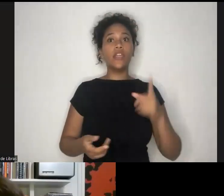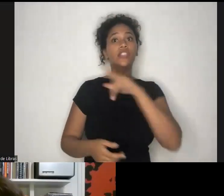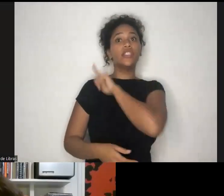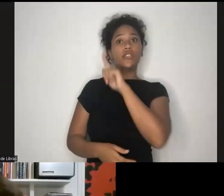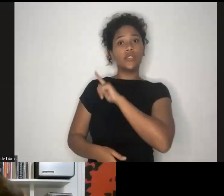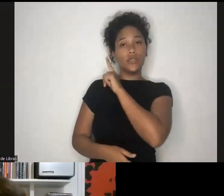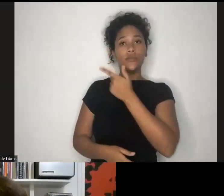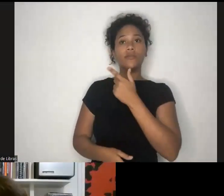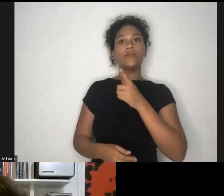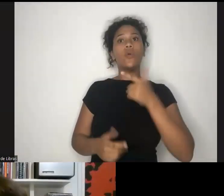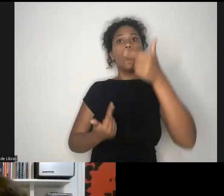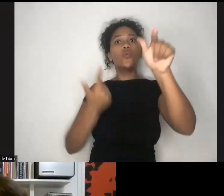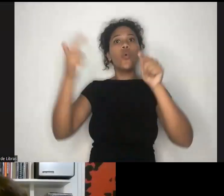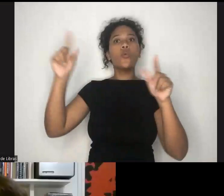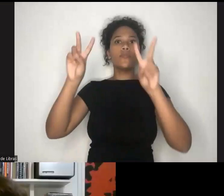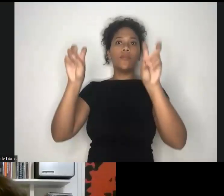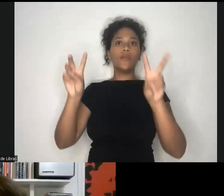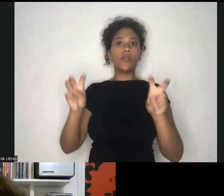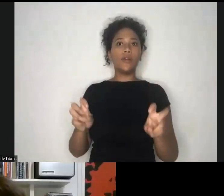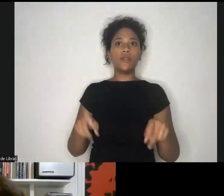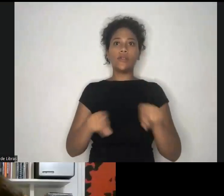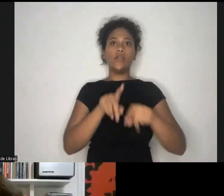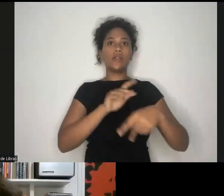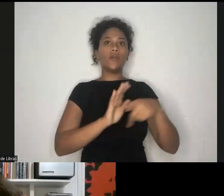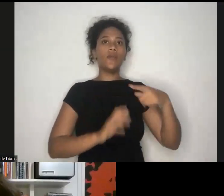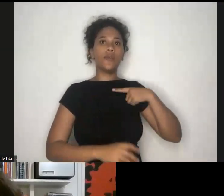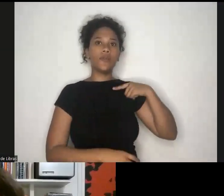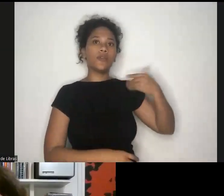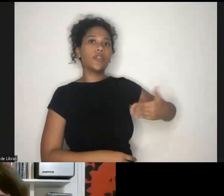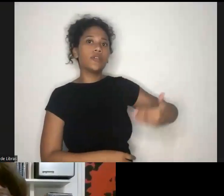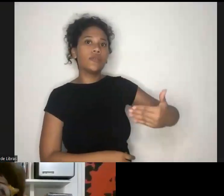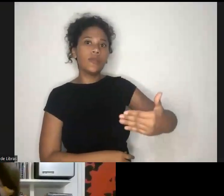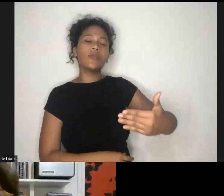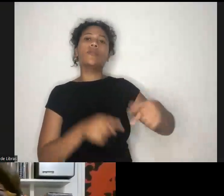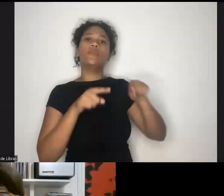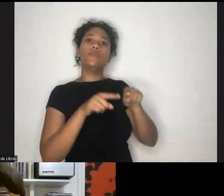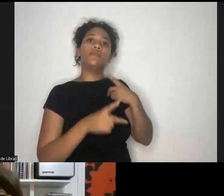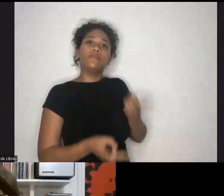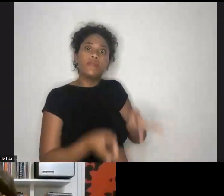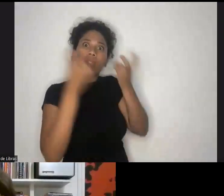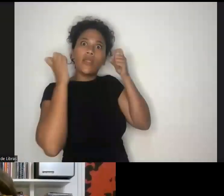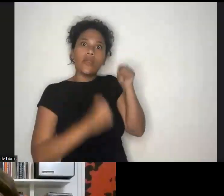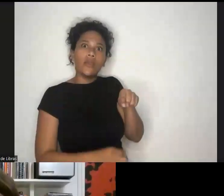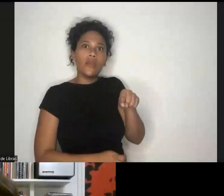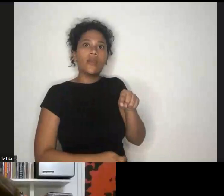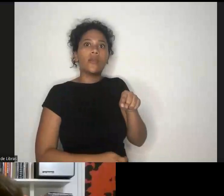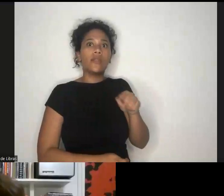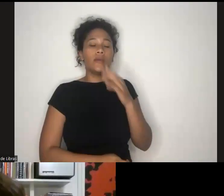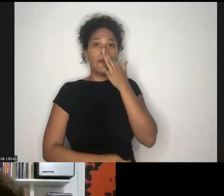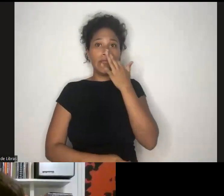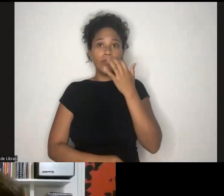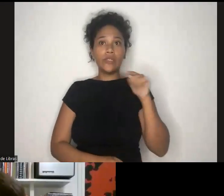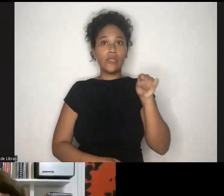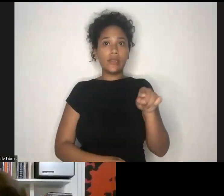várias outras questões que fogem muito e eu percebi isso e quando eu perceber eu falei não agora eu faço